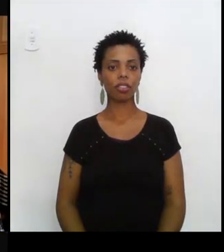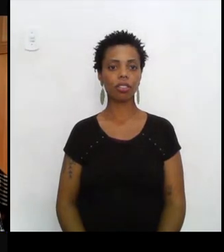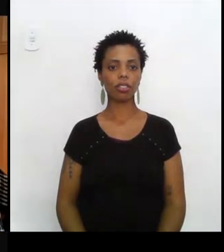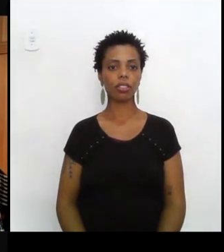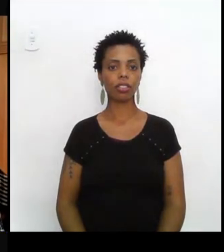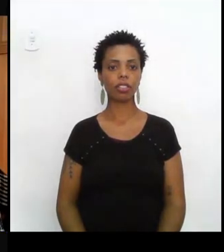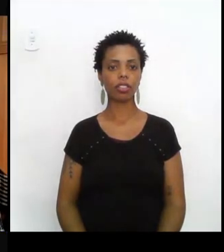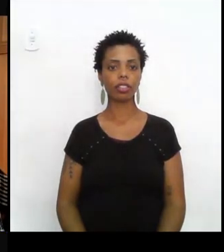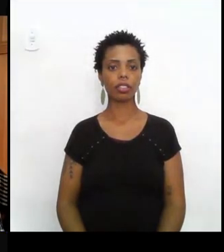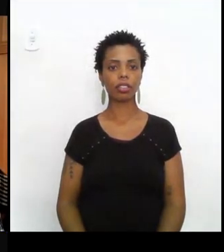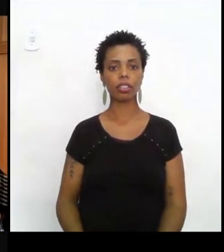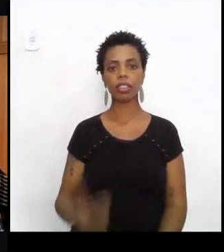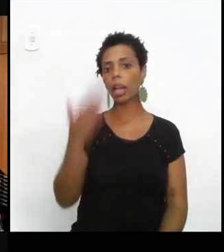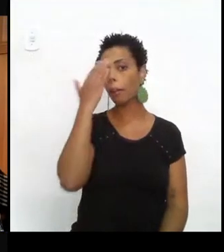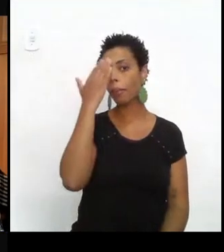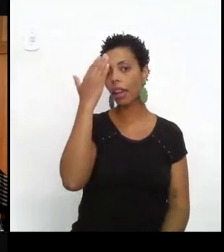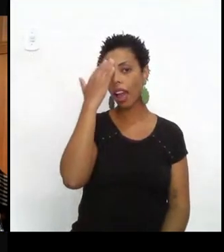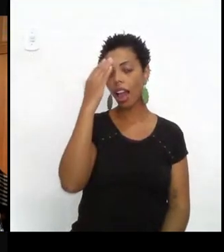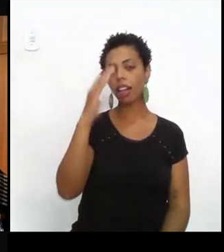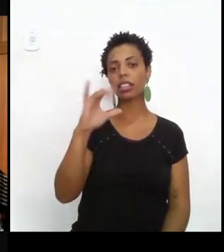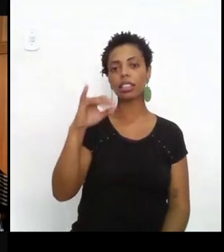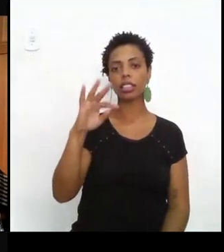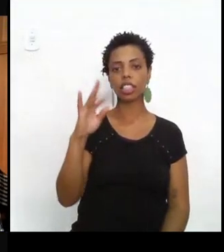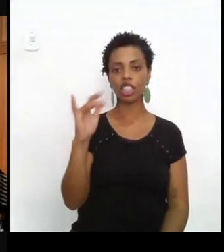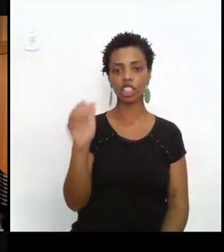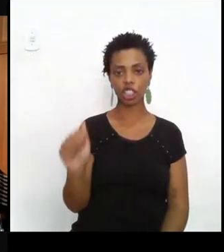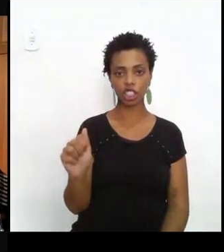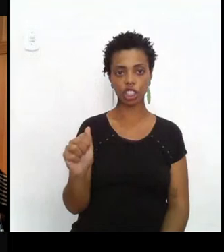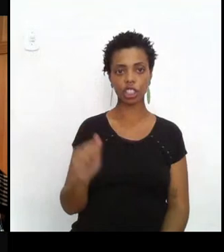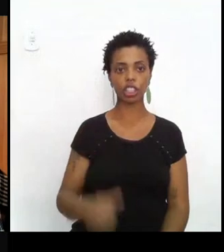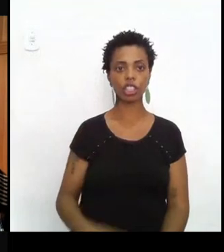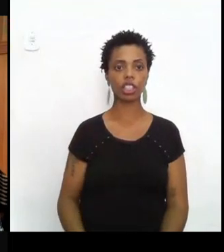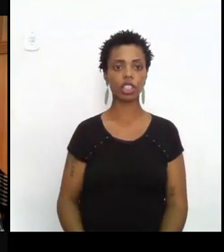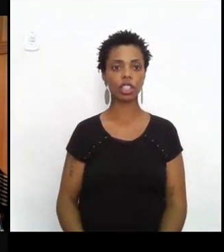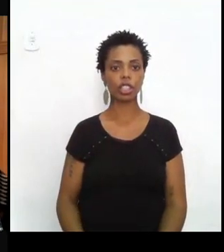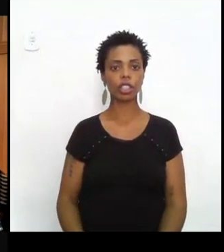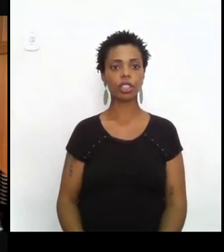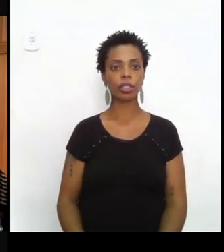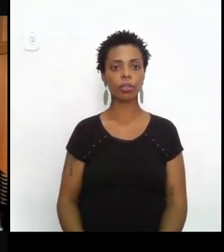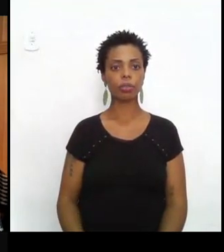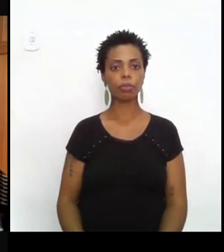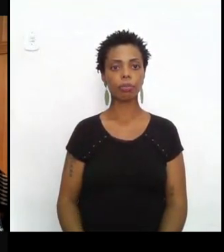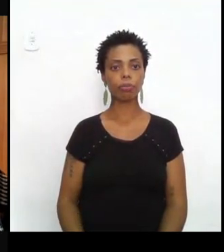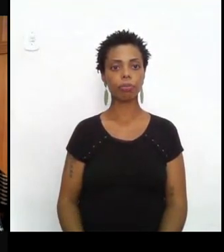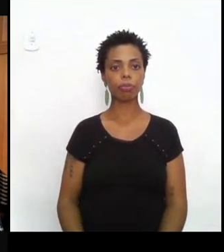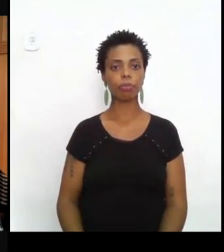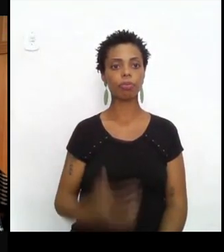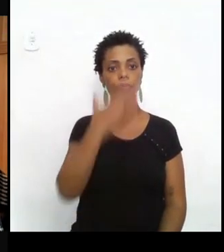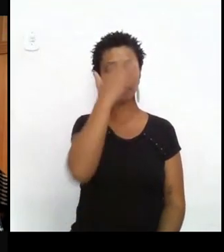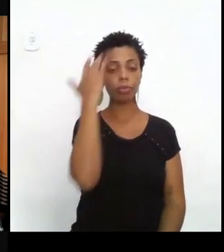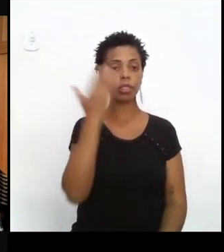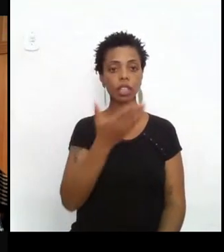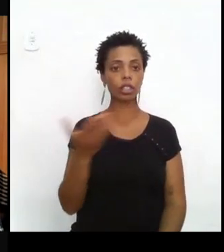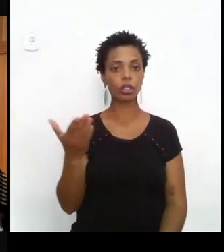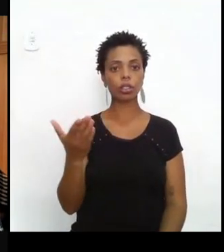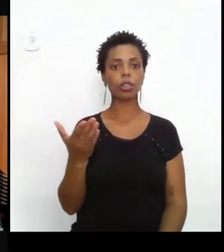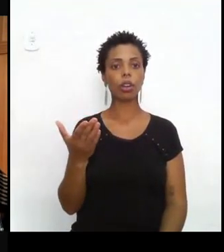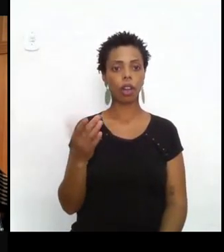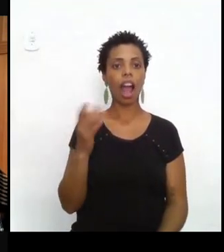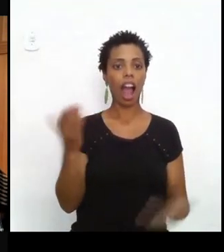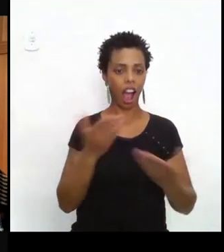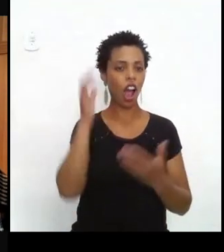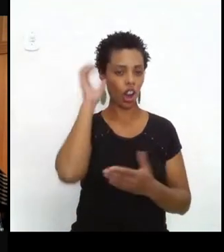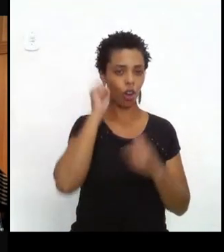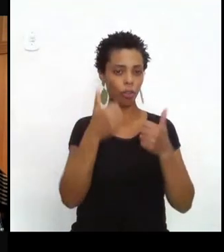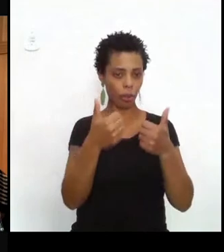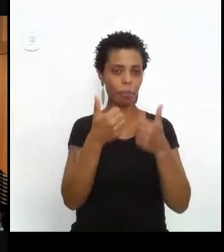bom obrigada Cíntia Super Interessante Pessoal lembrando agora vocês me ouvem